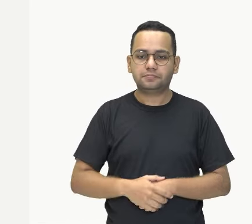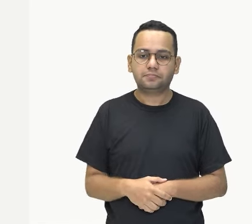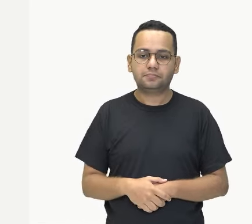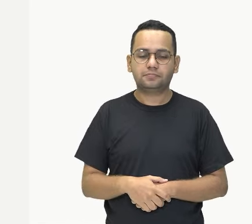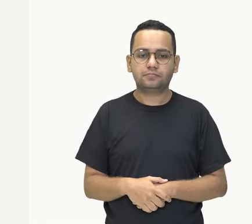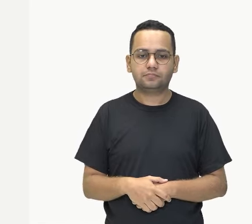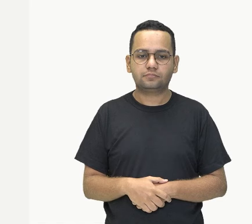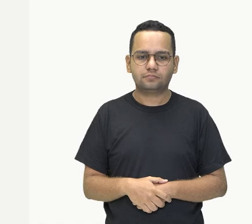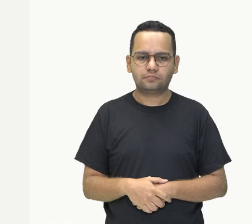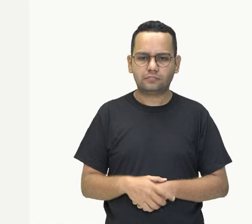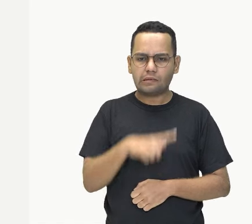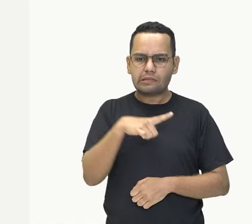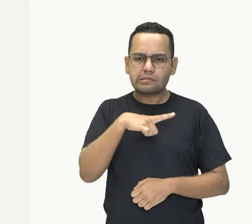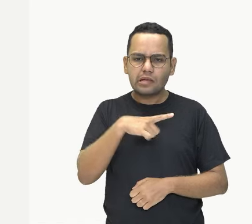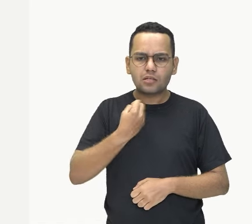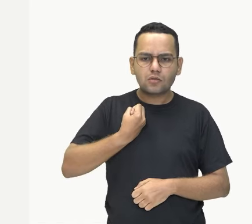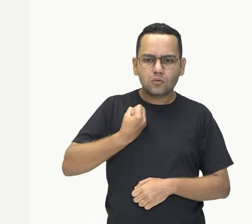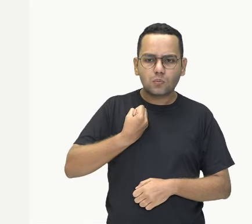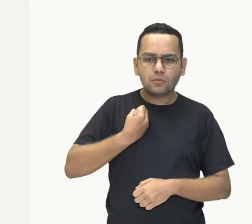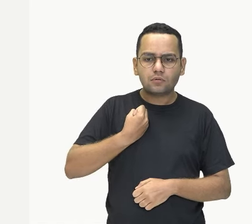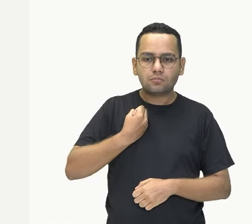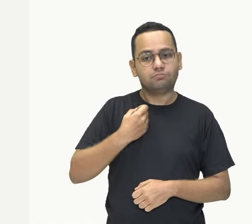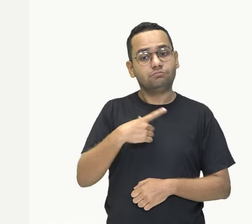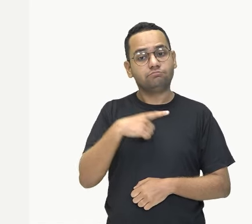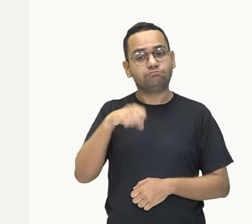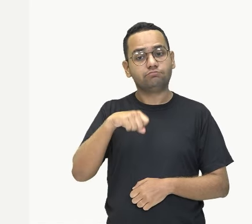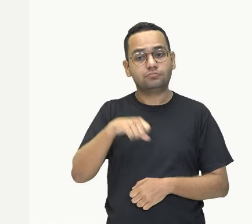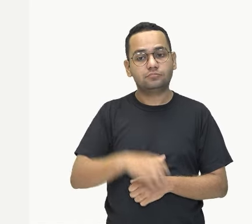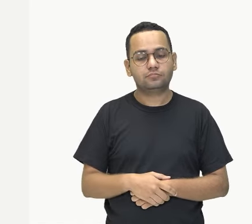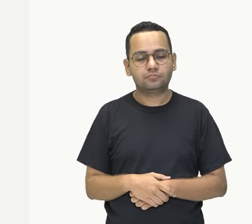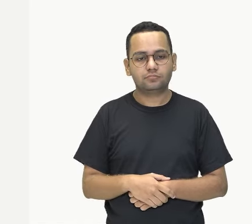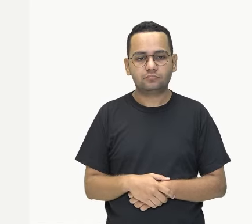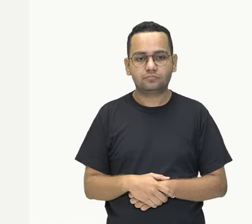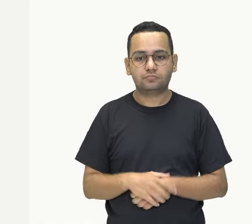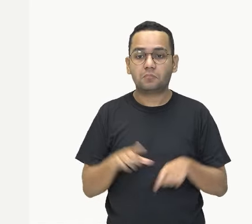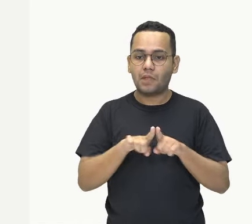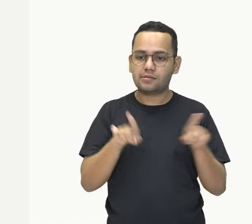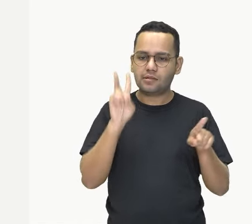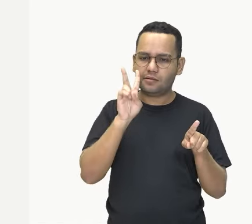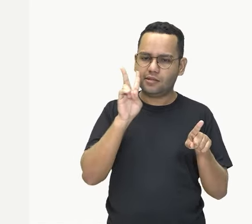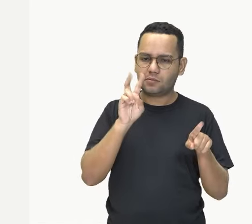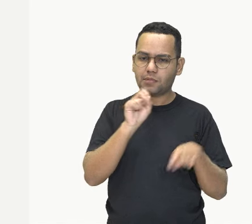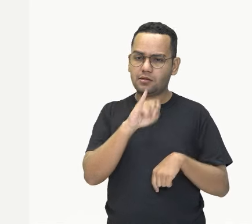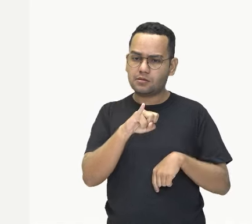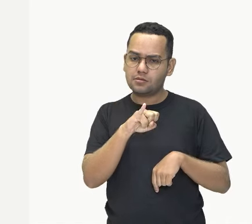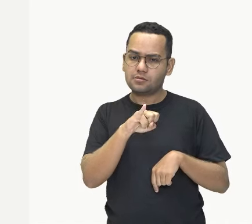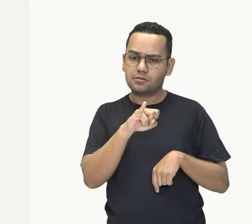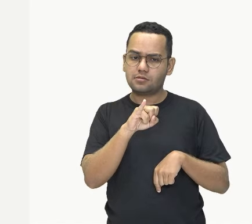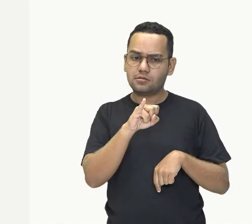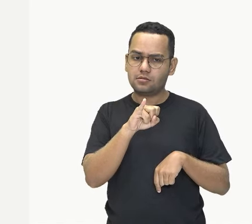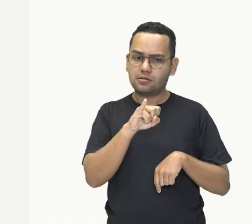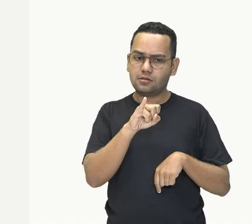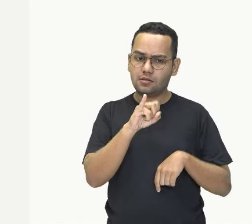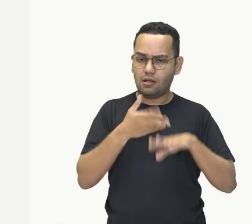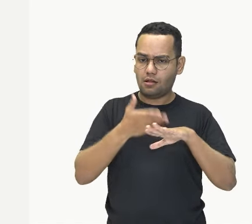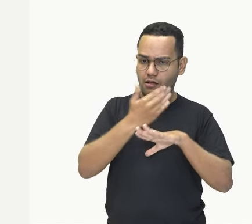Tem coeficiente aí? Tem. Quando a gente não vê, o coeficiente